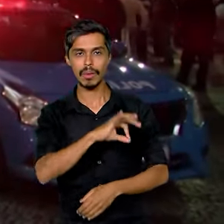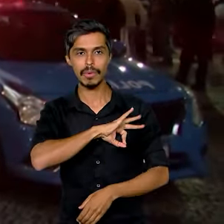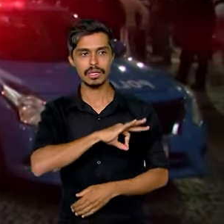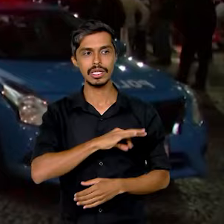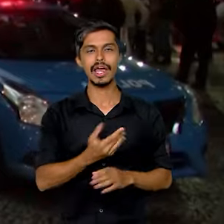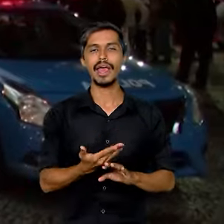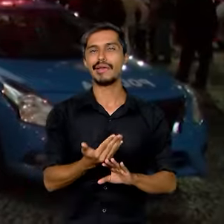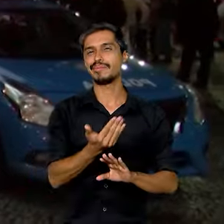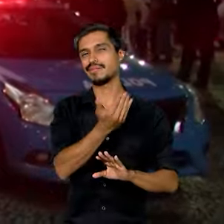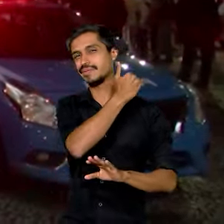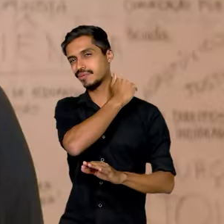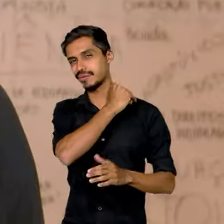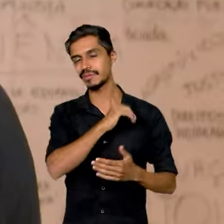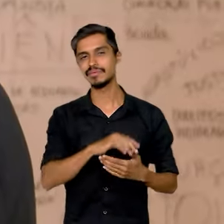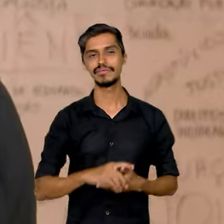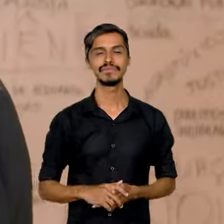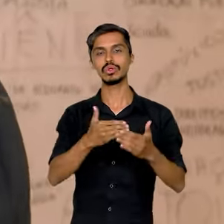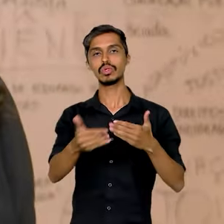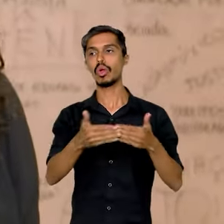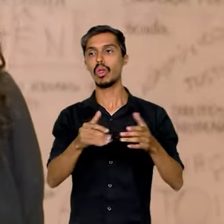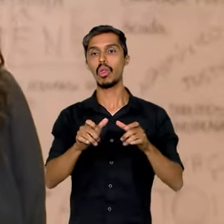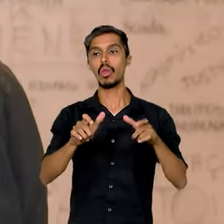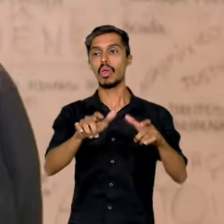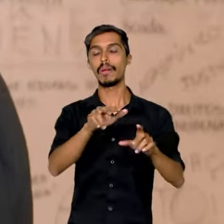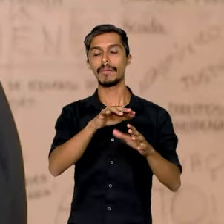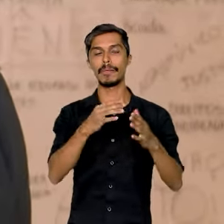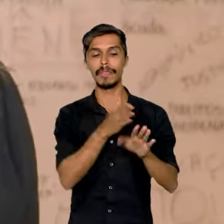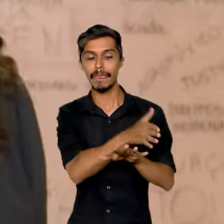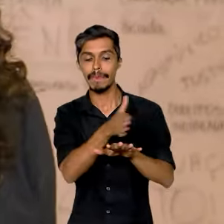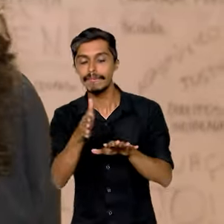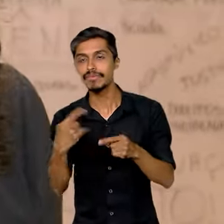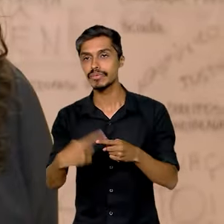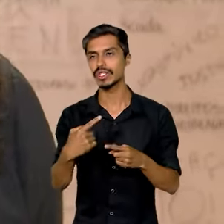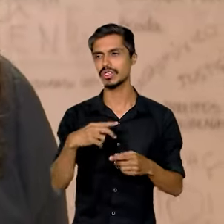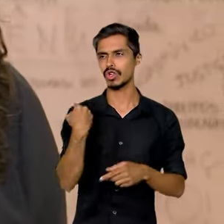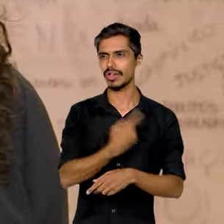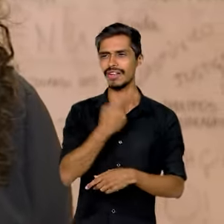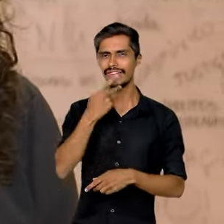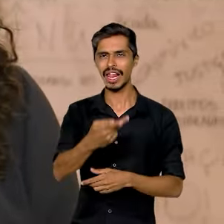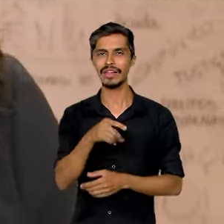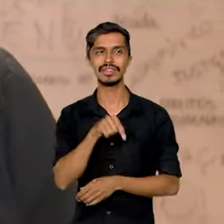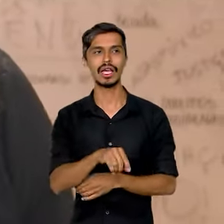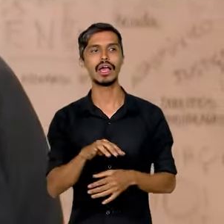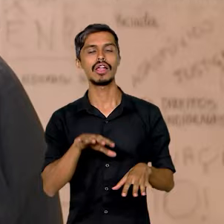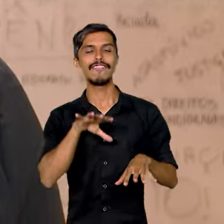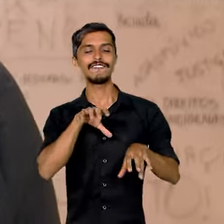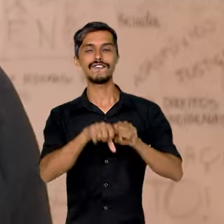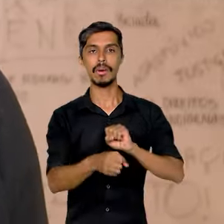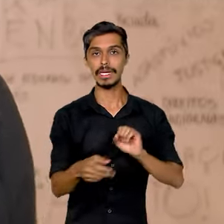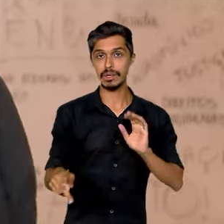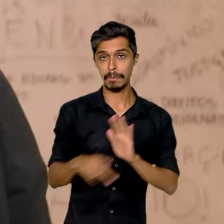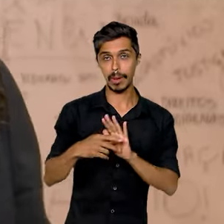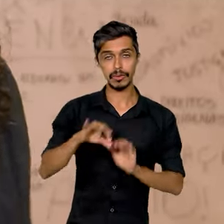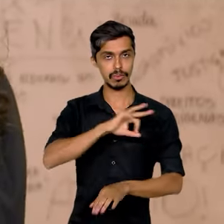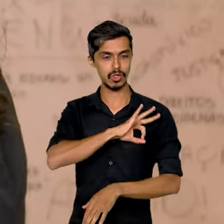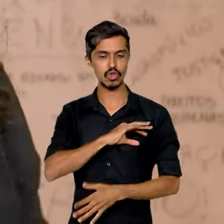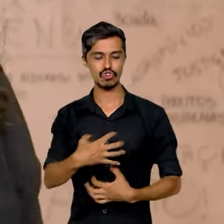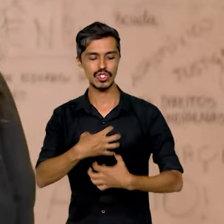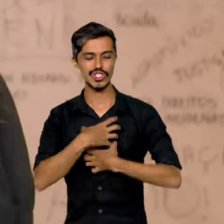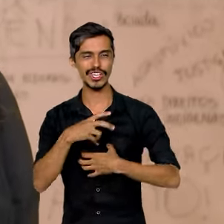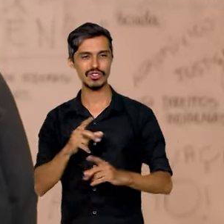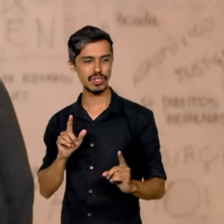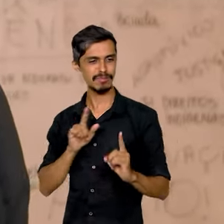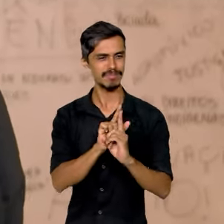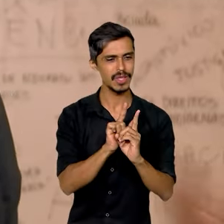de longe. Quando a gente fala dessa formação dos policiais, quando a gente fala das abordagens, assim, a minha irmã